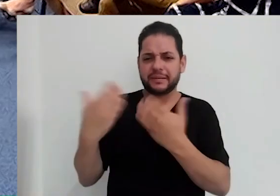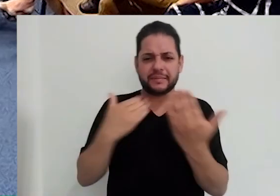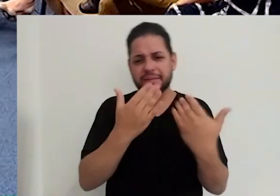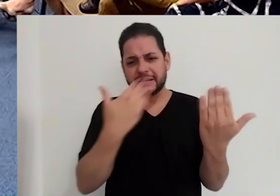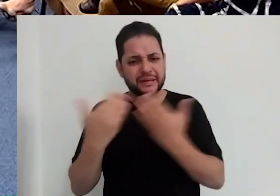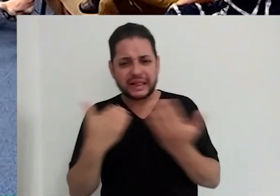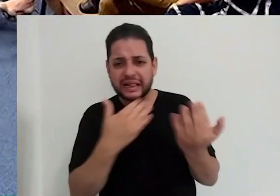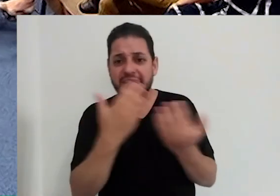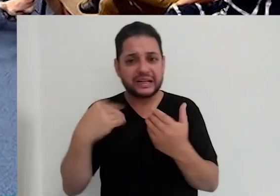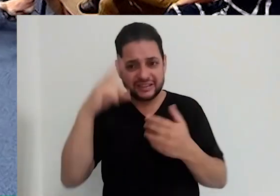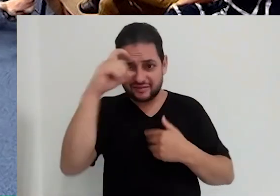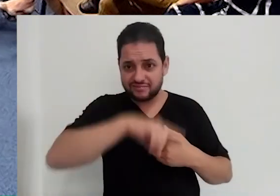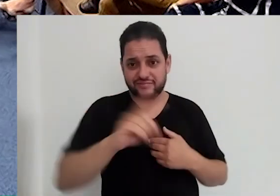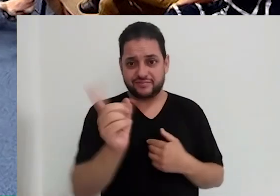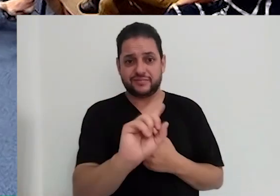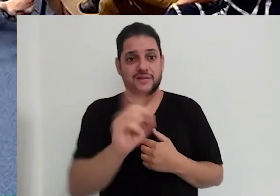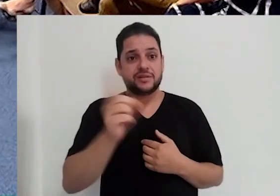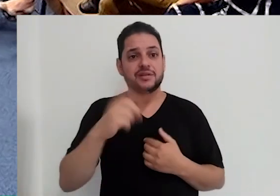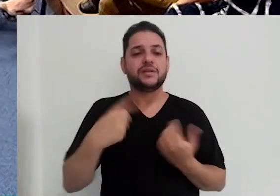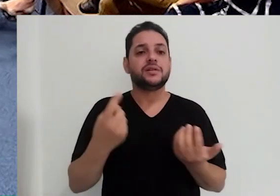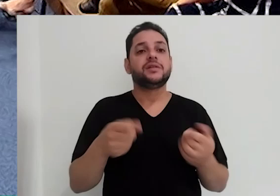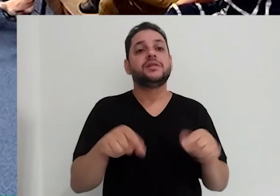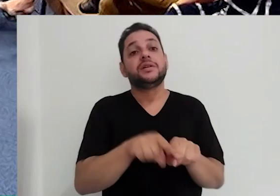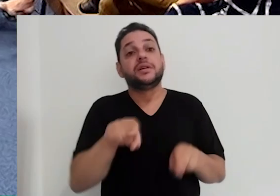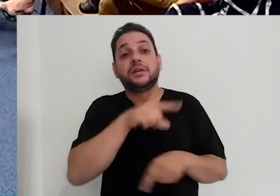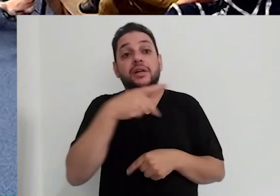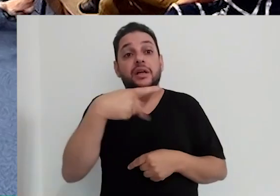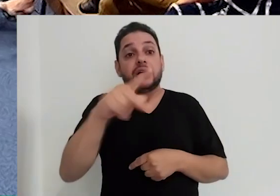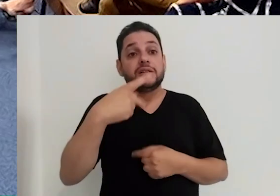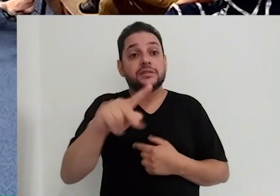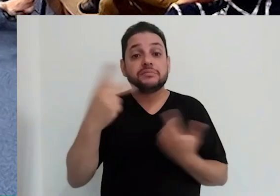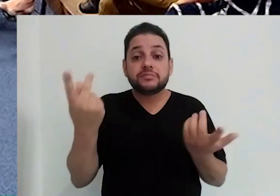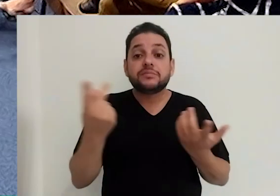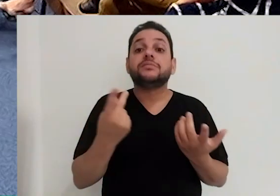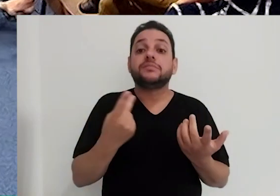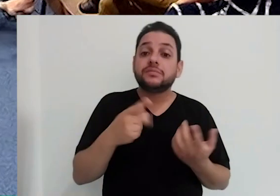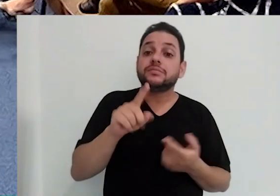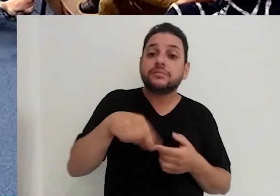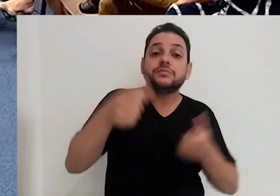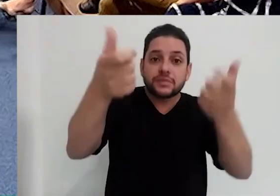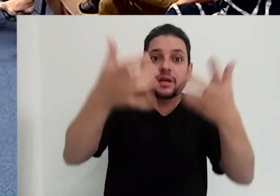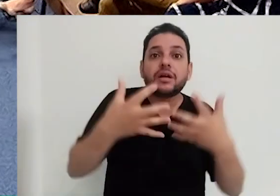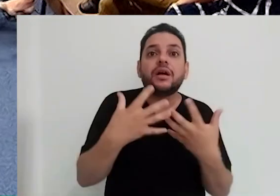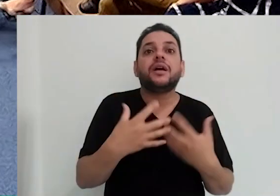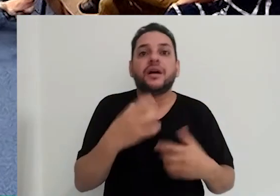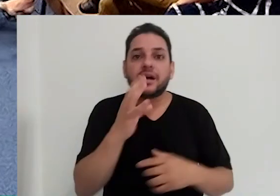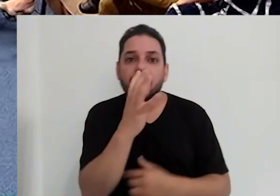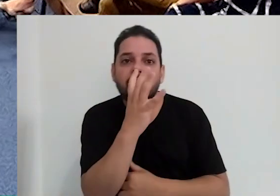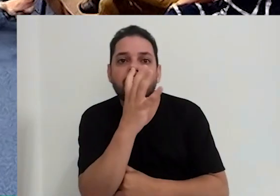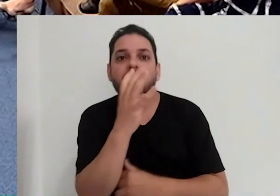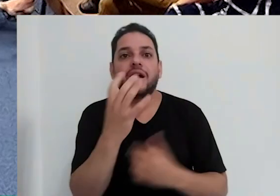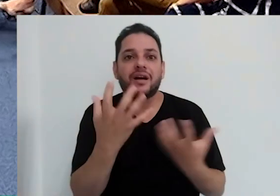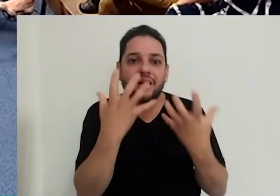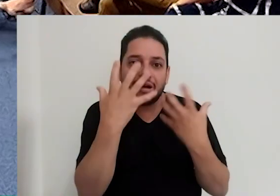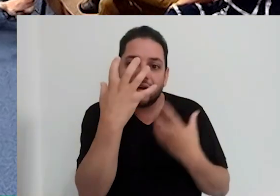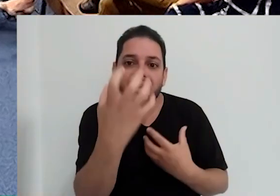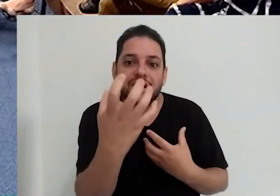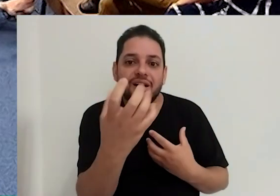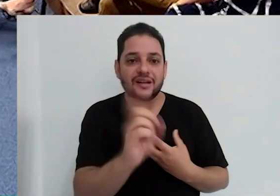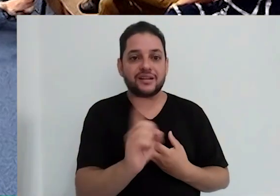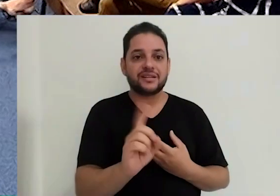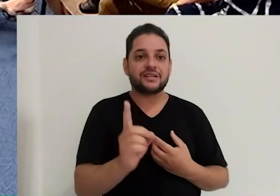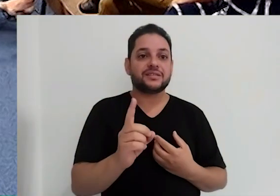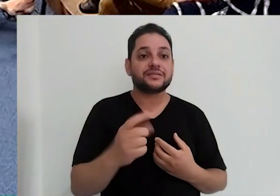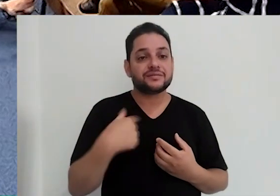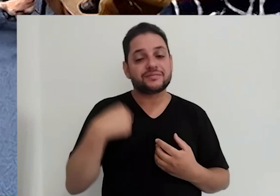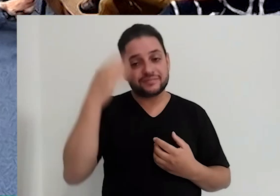pessoa e e me interessar sinceramente me interessar pela pelo que a pessoa tá me contando e isso é eh